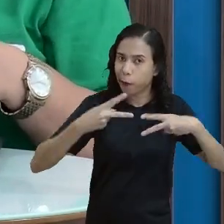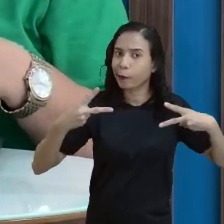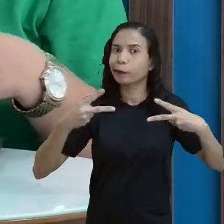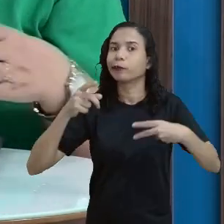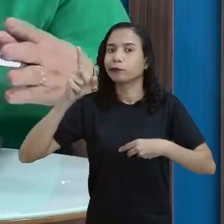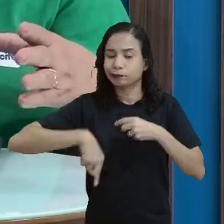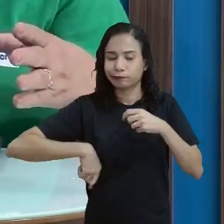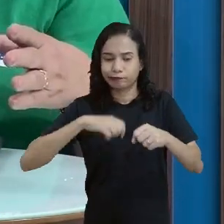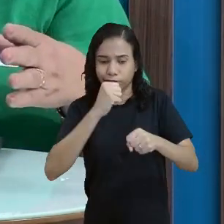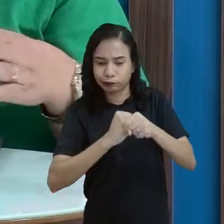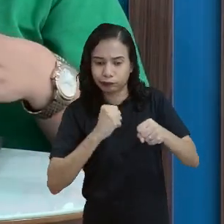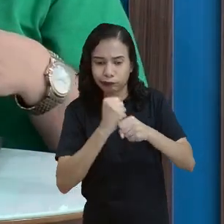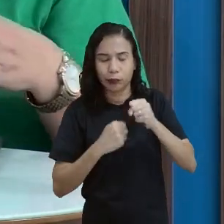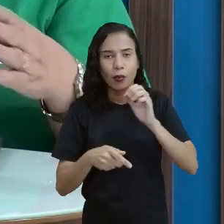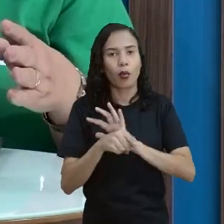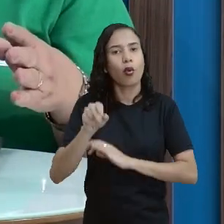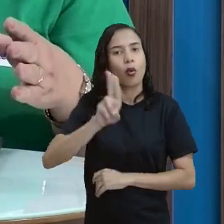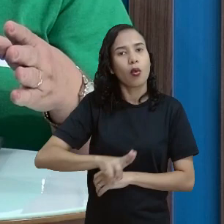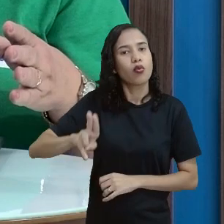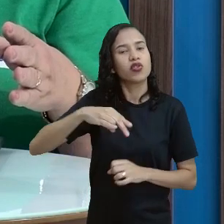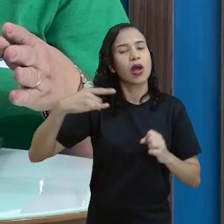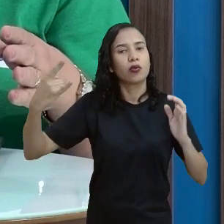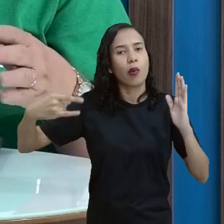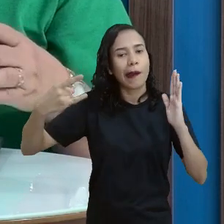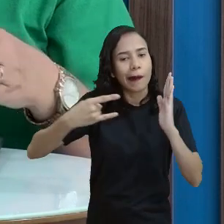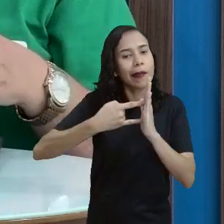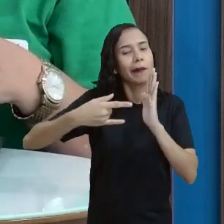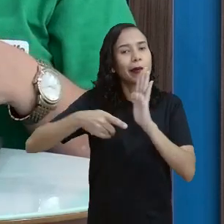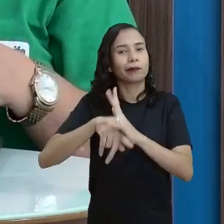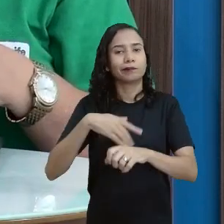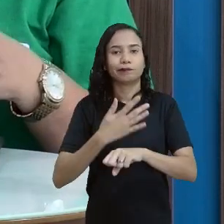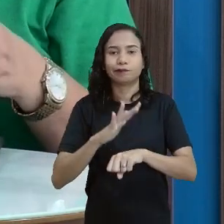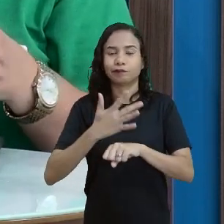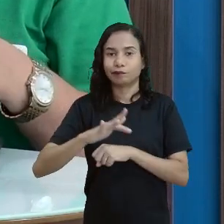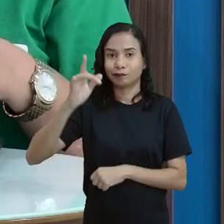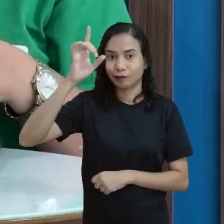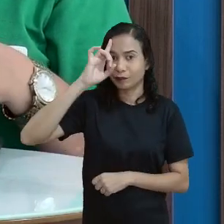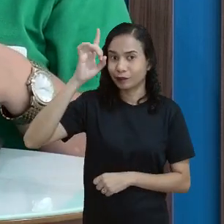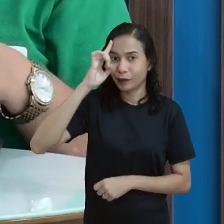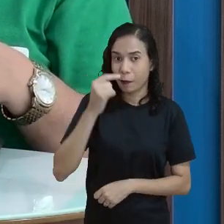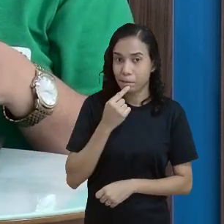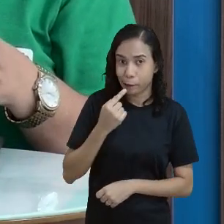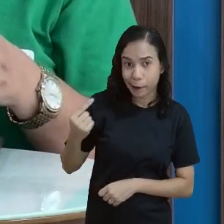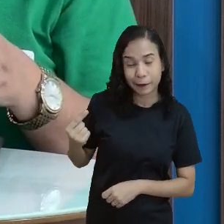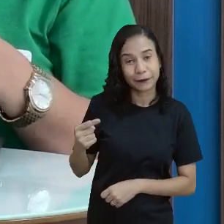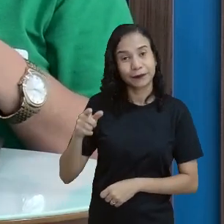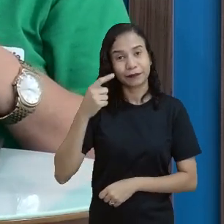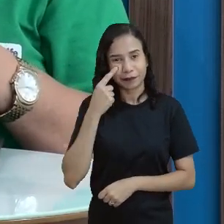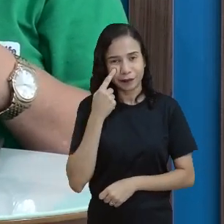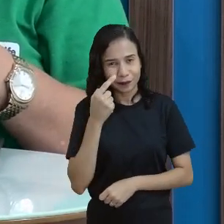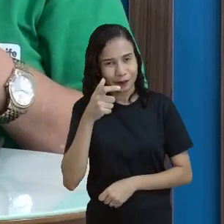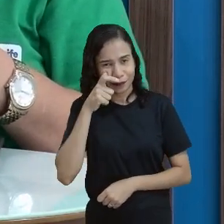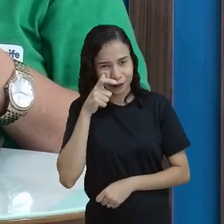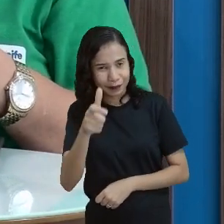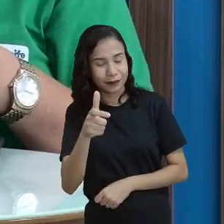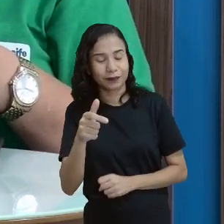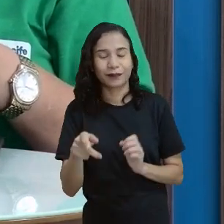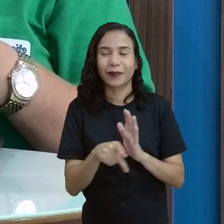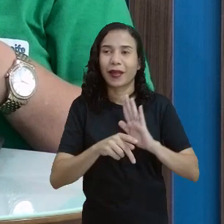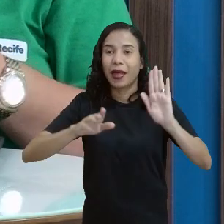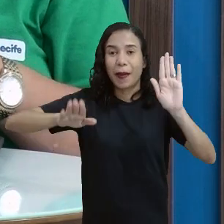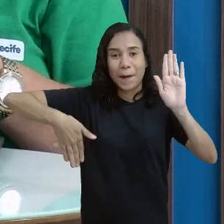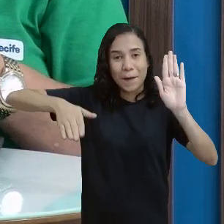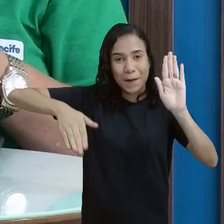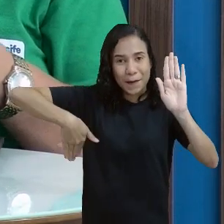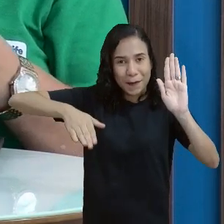são construídos com ímã, que está aí no nosso dia a dia, né? E recentemente, Carol, eu vi um bem interessante na praia,